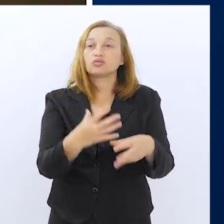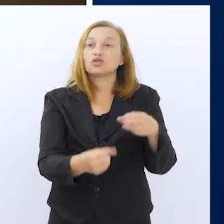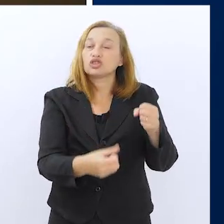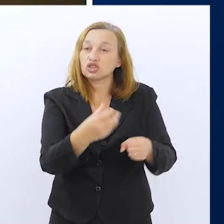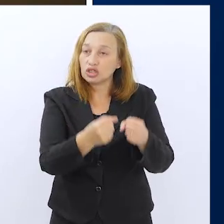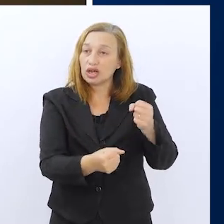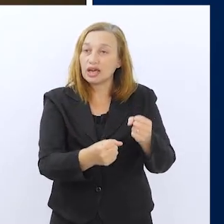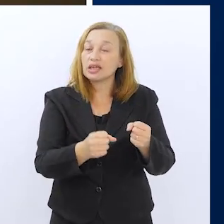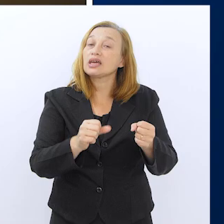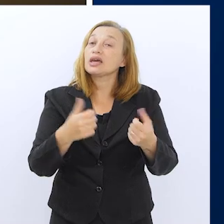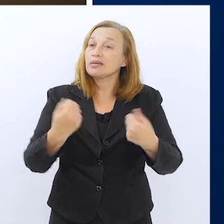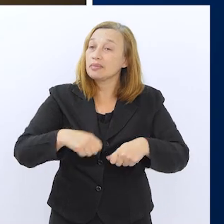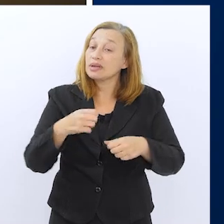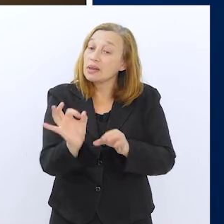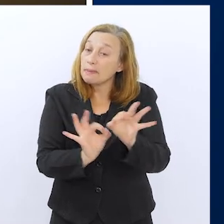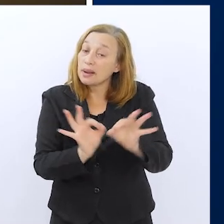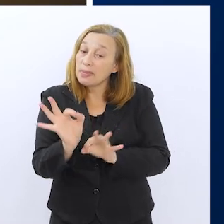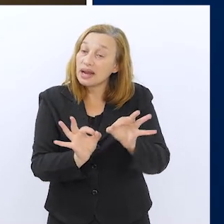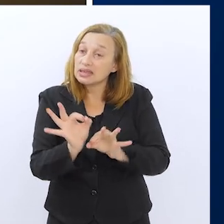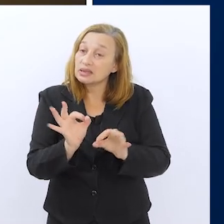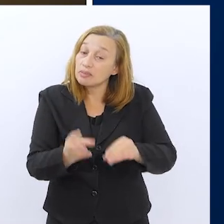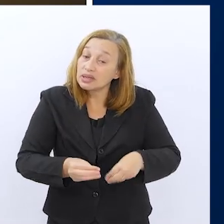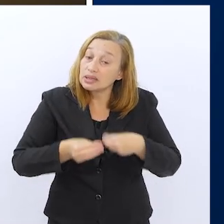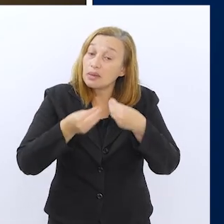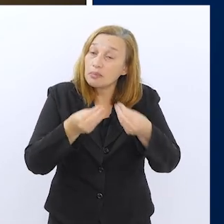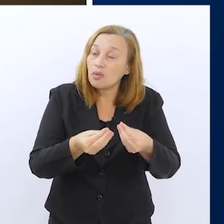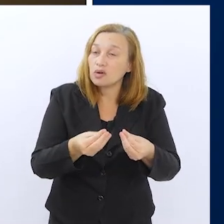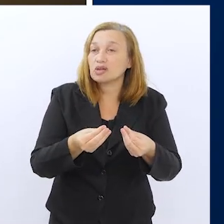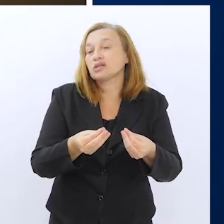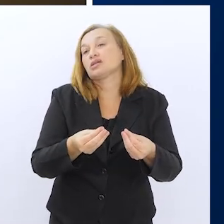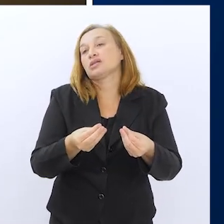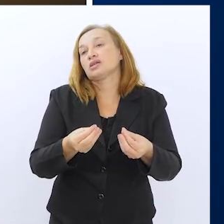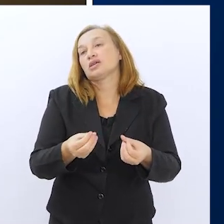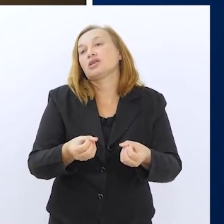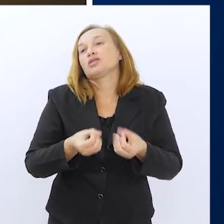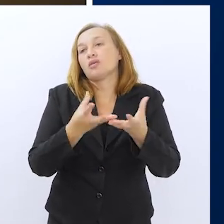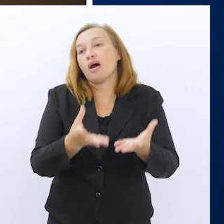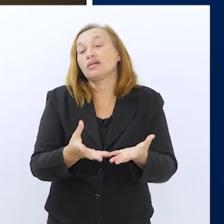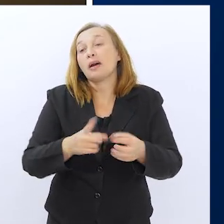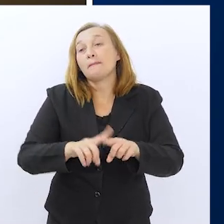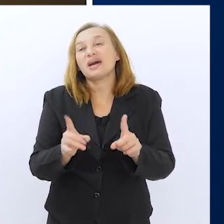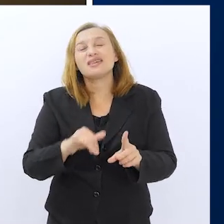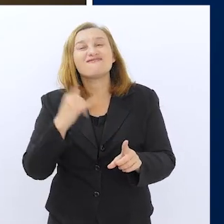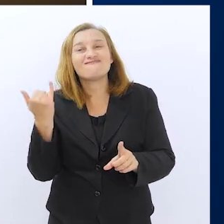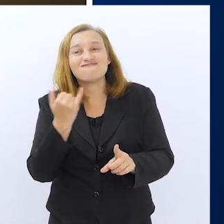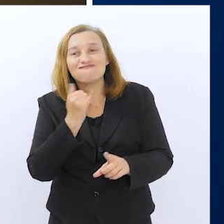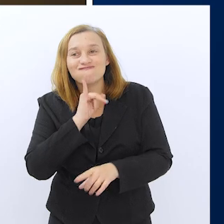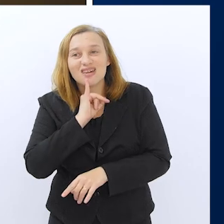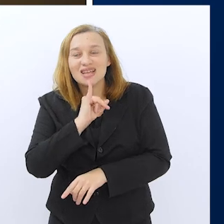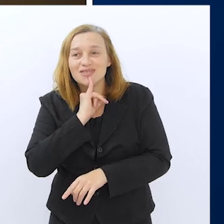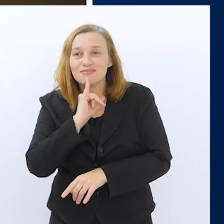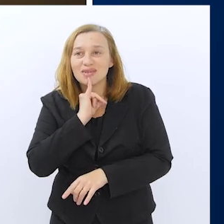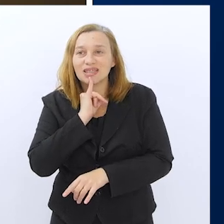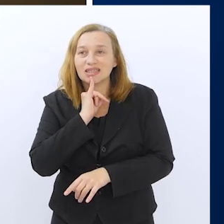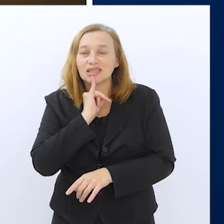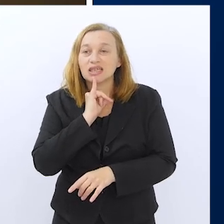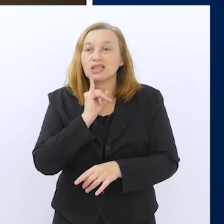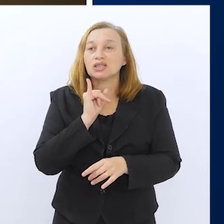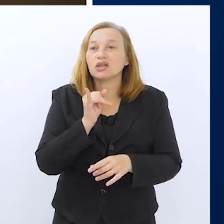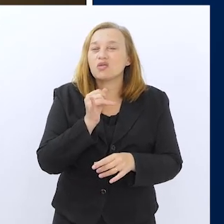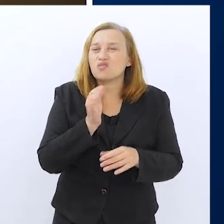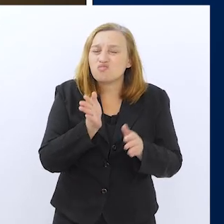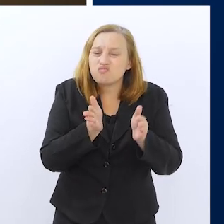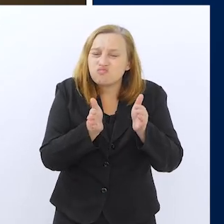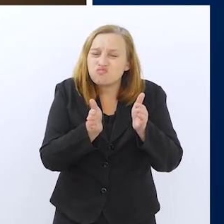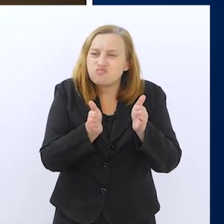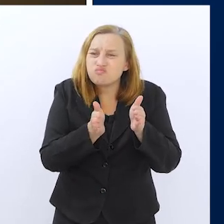leite passa por essas medidas de segurança para poder ser ofertado, né? Mas, infelizmente, a gente bate no entrave de